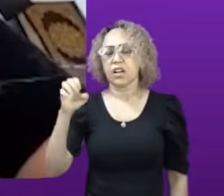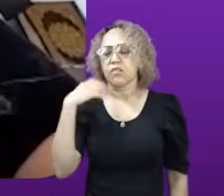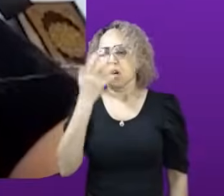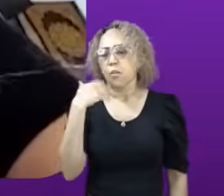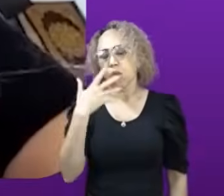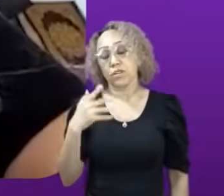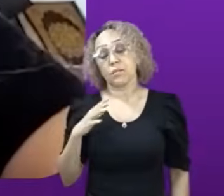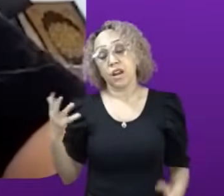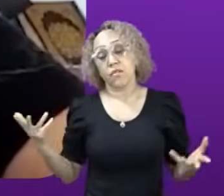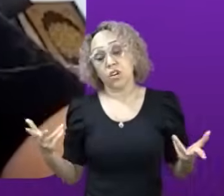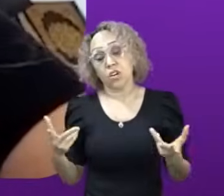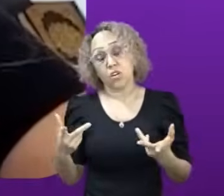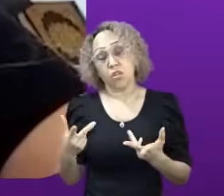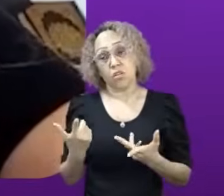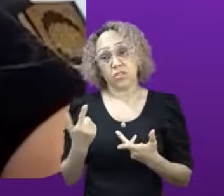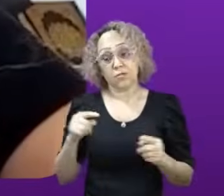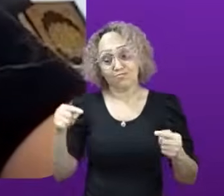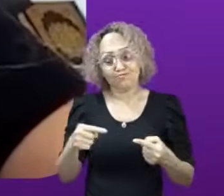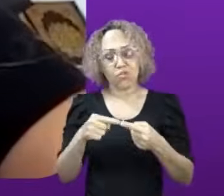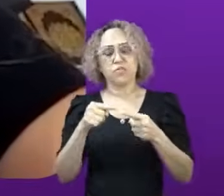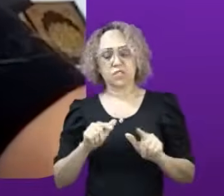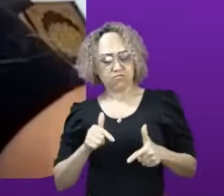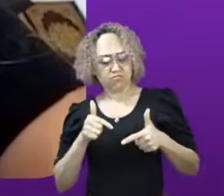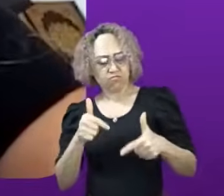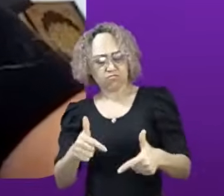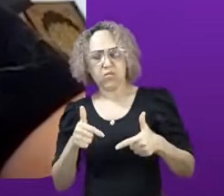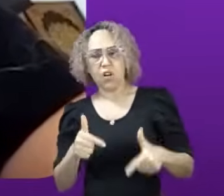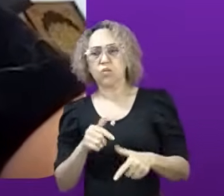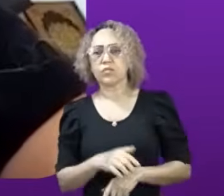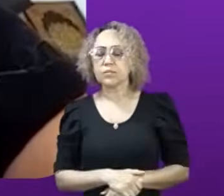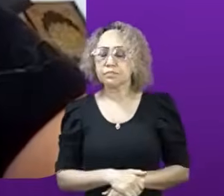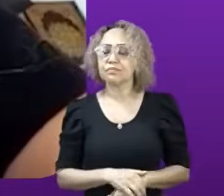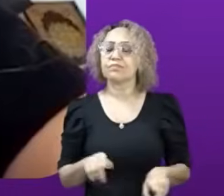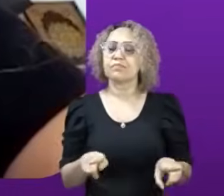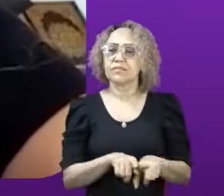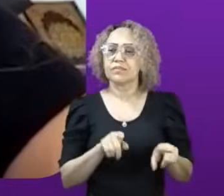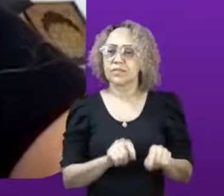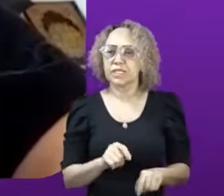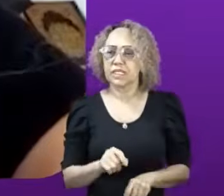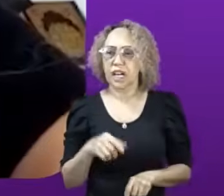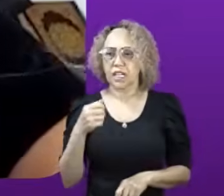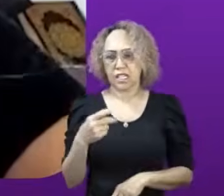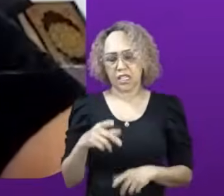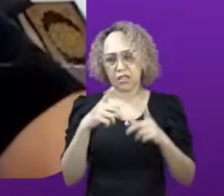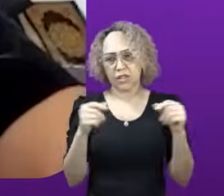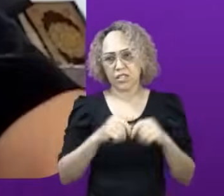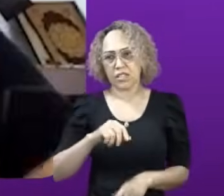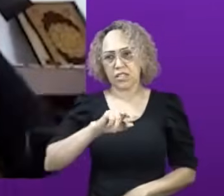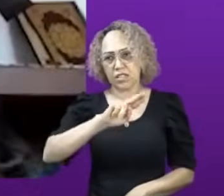de teatro musical cujo texto foi do Hamilton Pereira, grande poeta aqui de